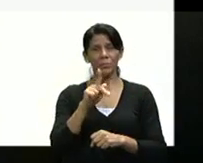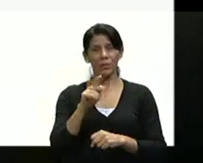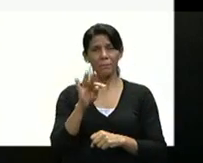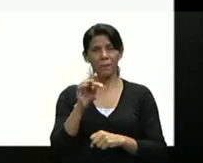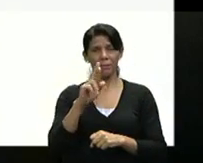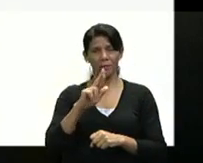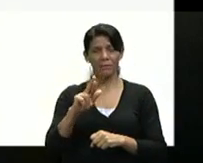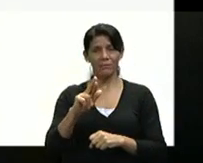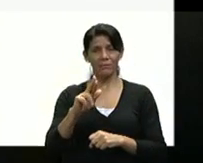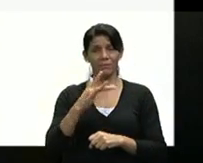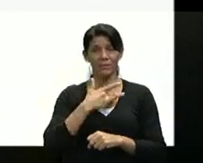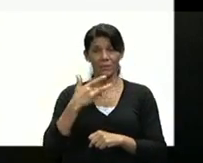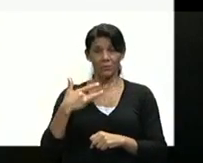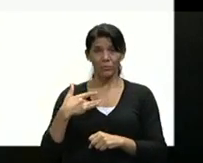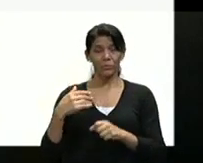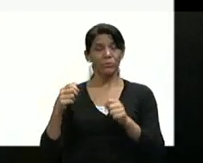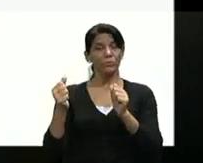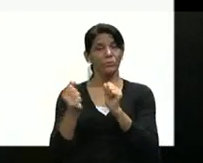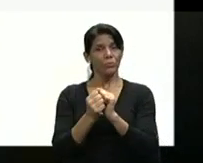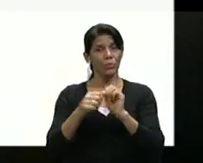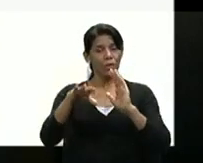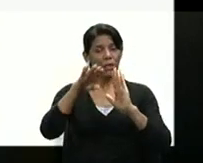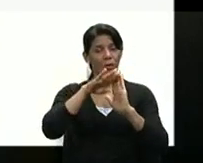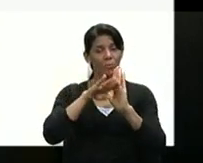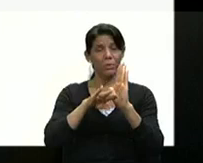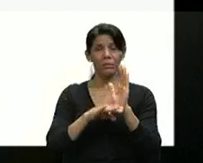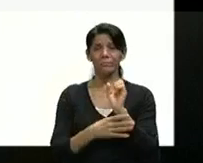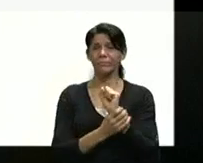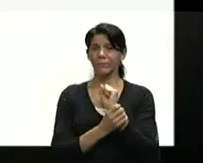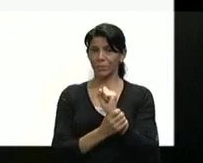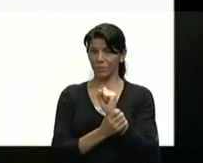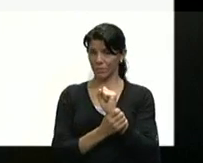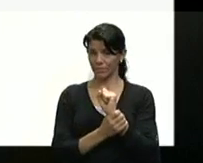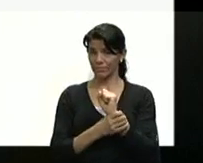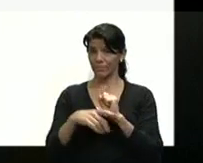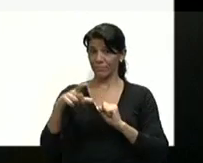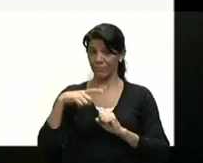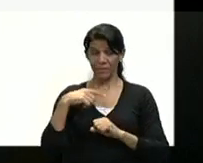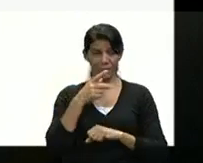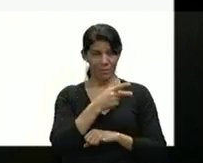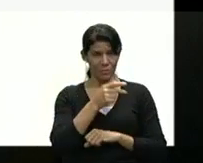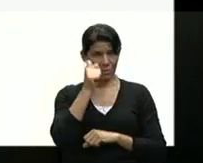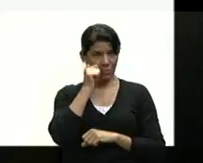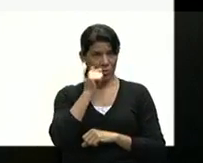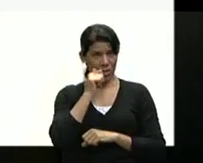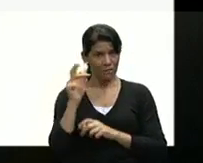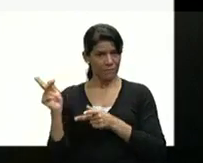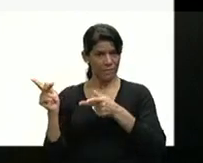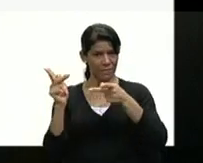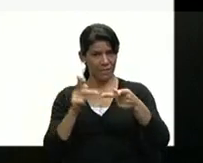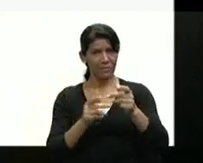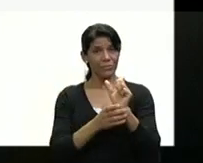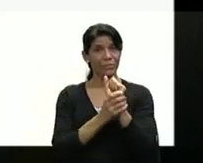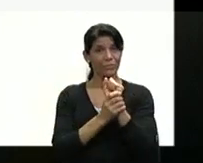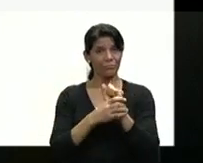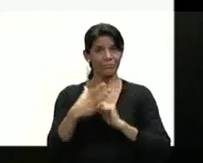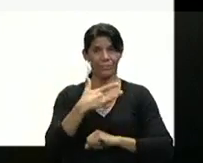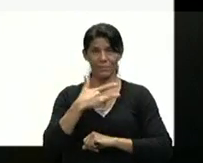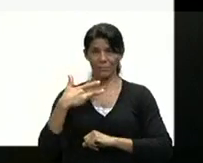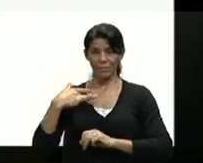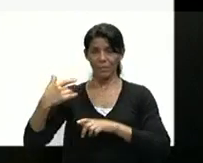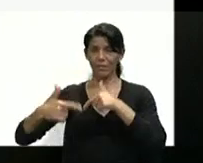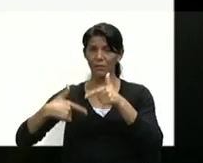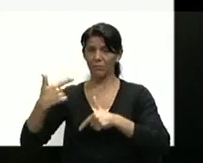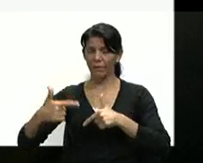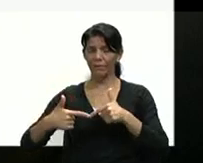junto aos planos e seguradoras. Nós vimos que a Marta e a Adriana fizeram uma visita a uma seguradora de saúde que trabalha